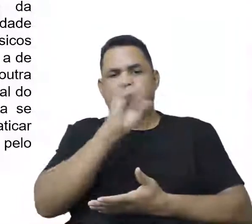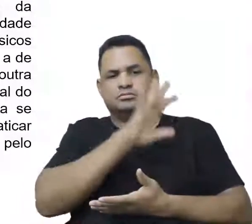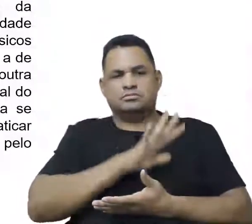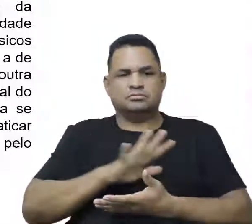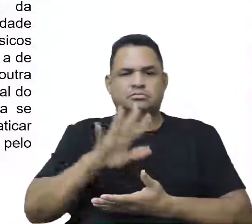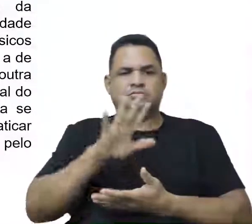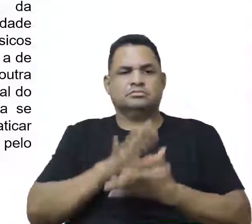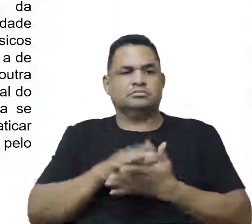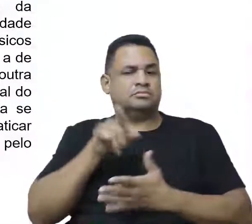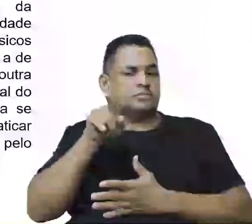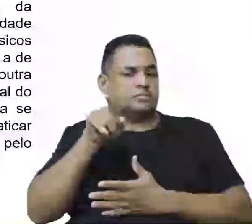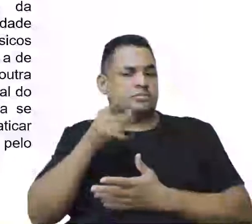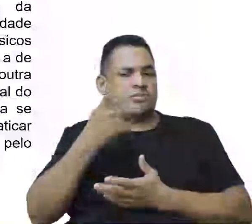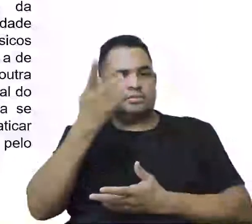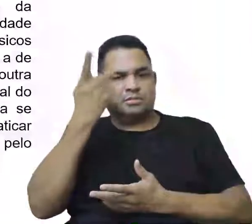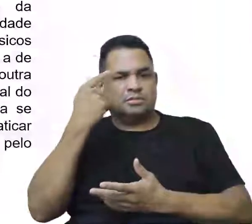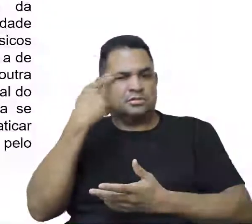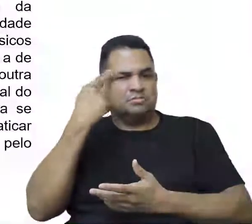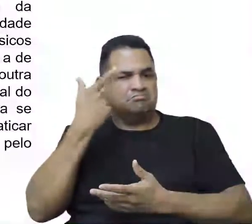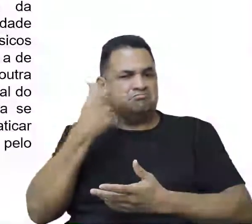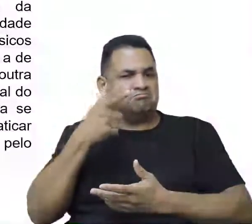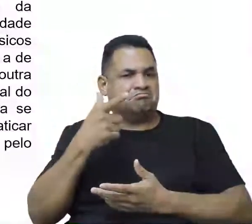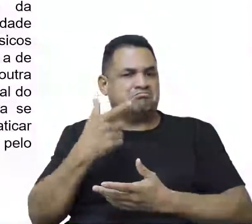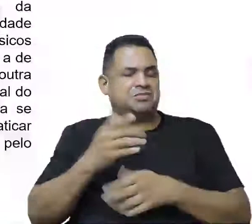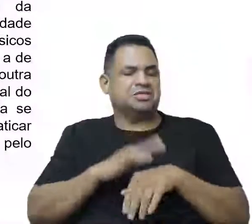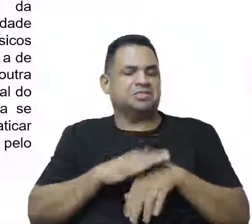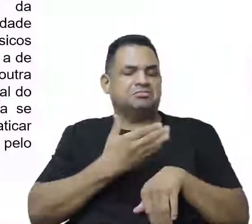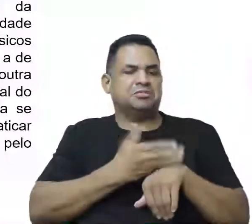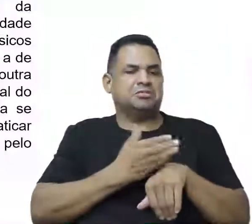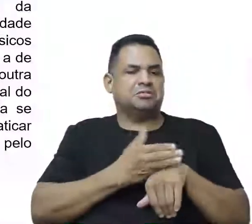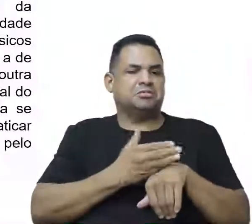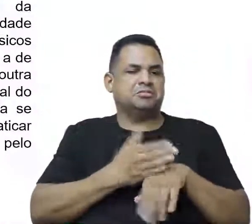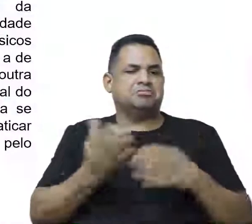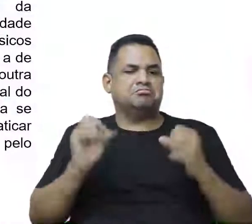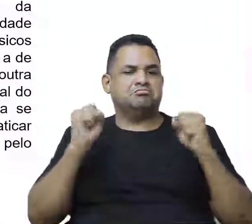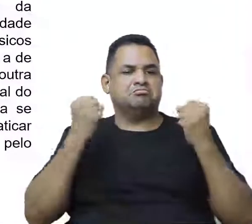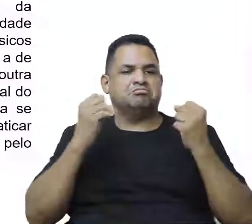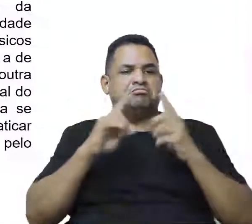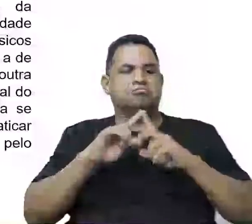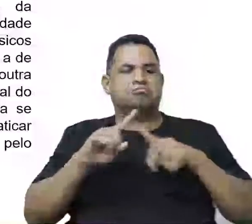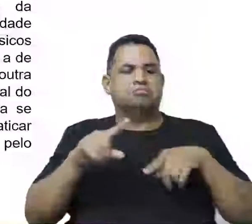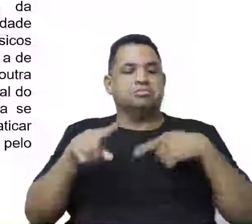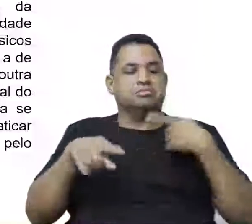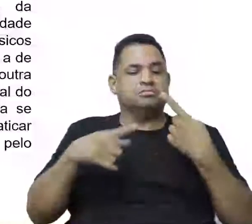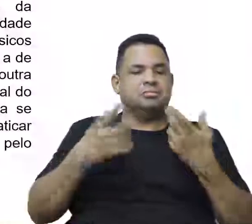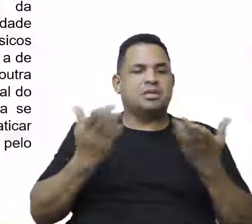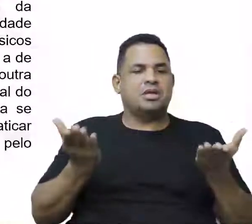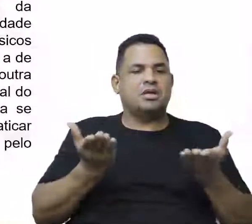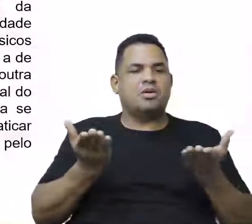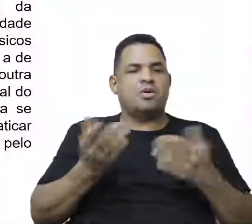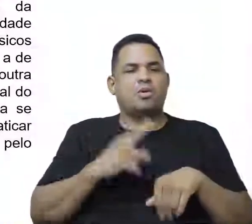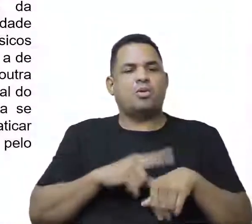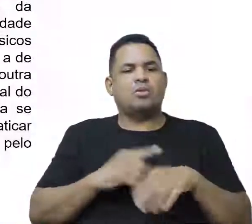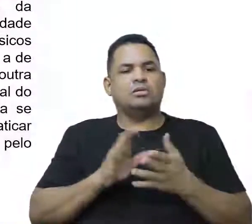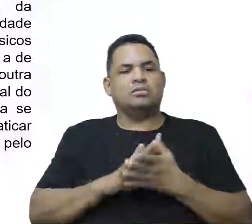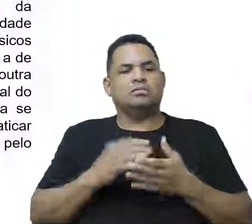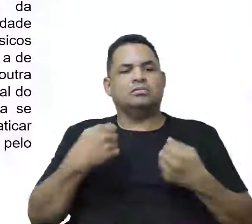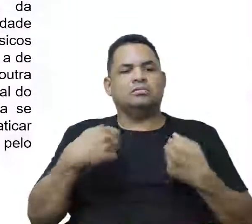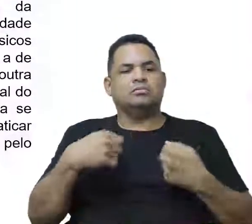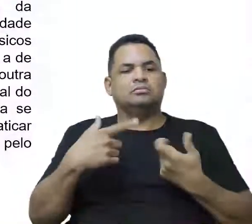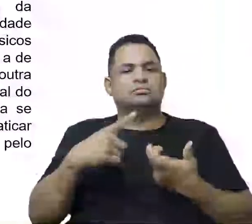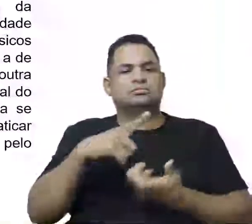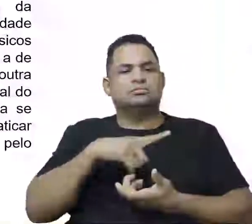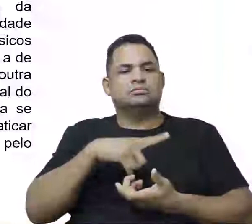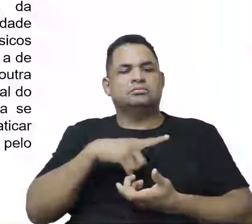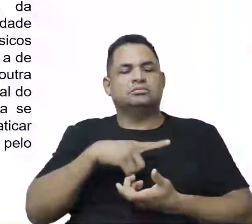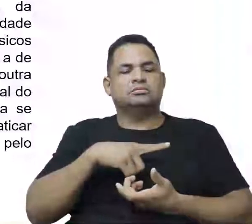dizendo, aqueles que pensam que não tem tempo para fazer exercício, mais cedo ou mais tarde serão obrigados a ter tempo